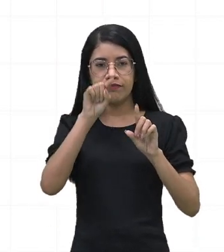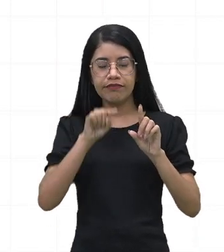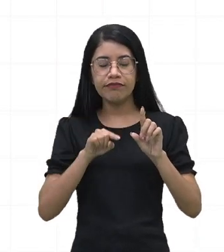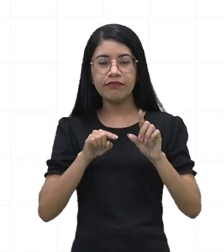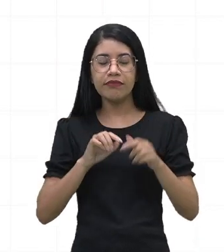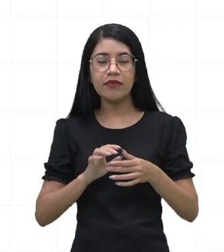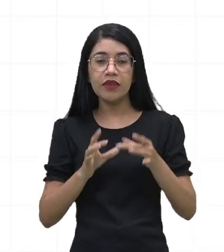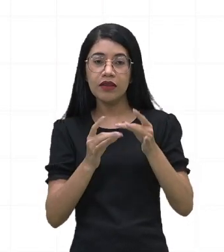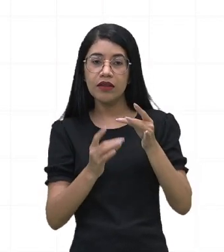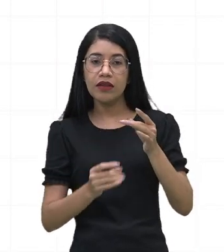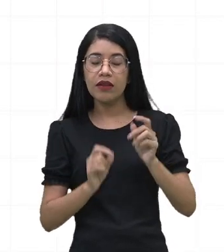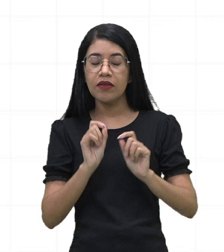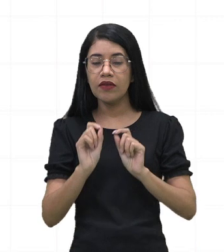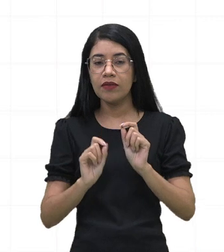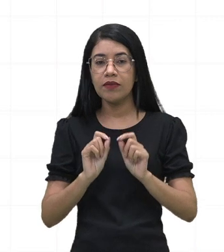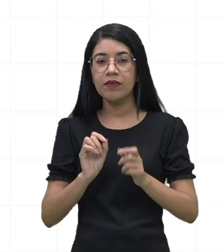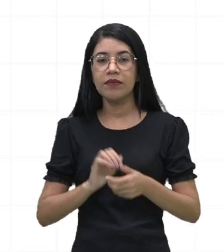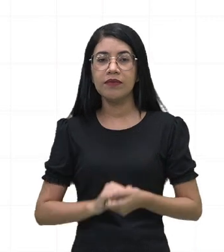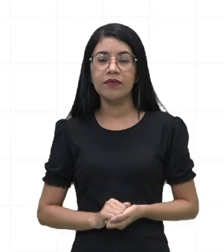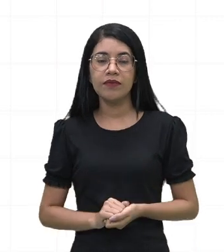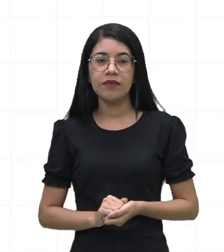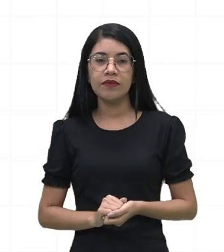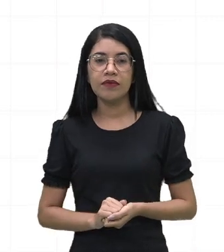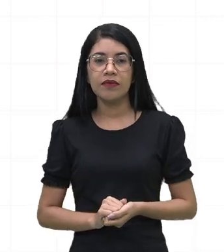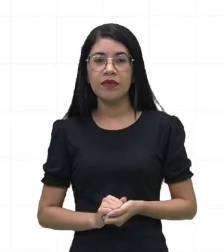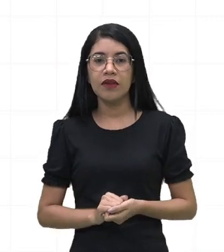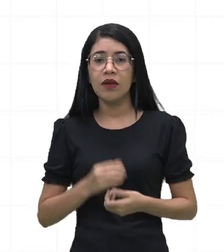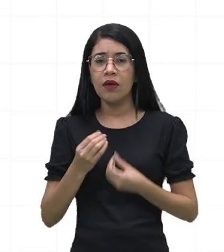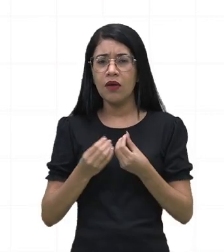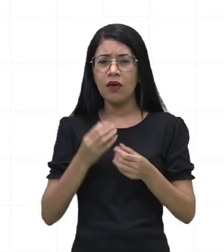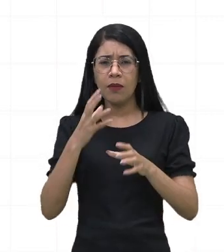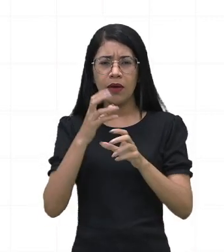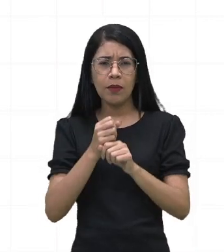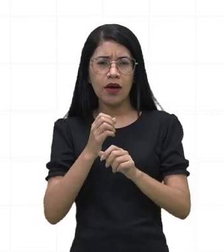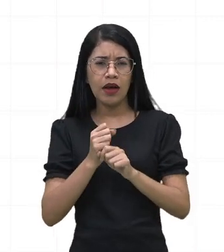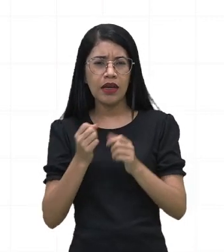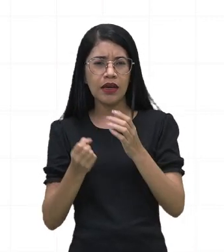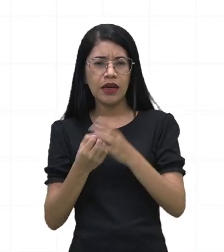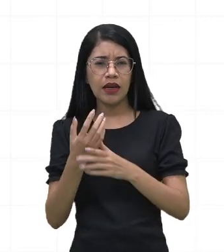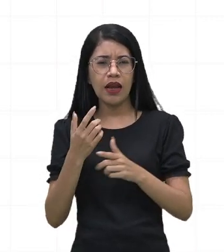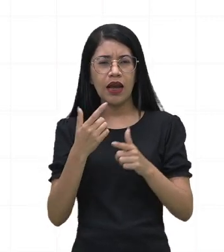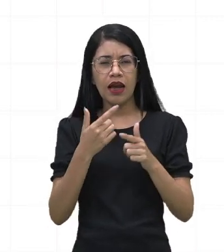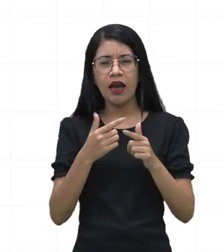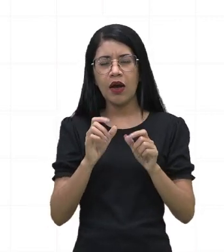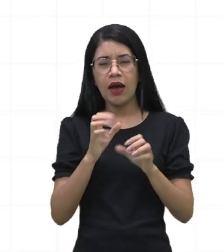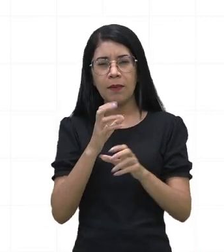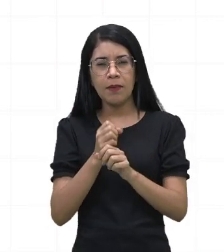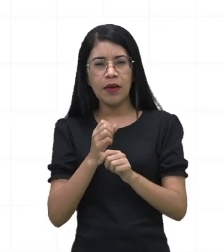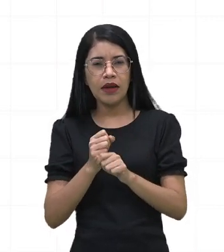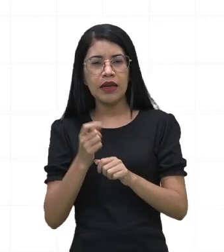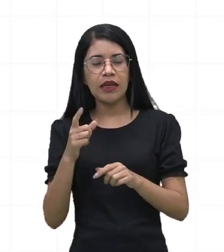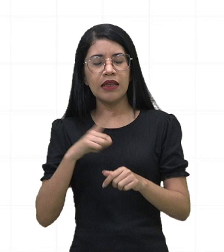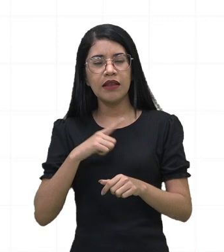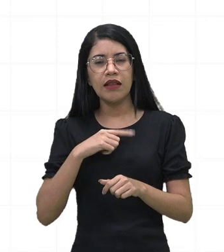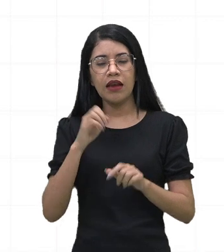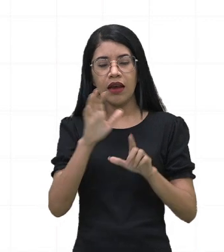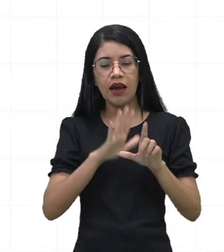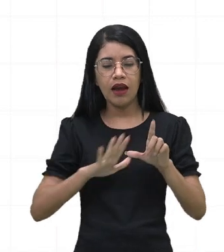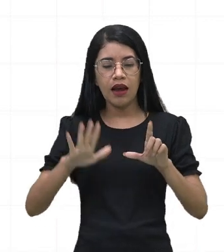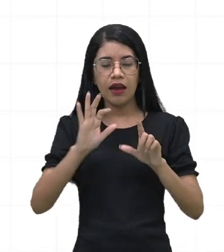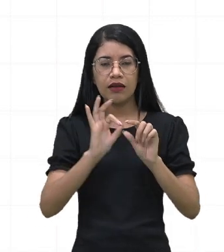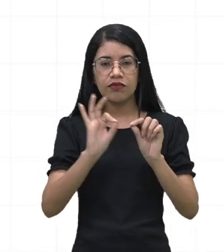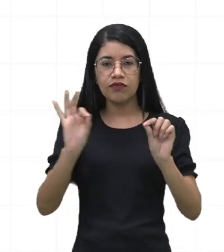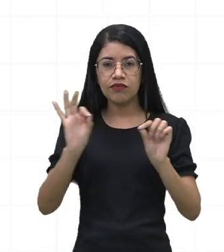O detalhamento da nossa aula 49 é resolução e elaboração de problemas que envolvam medidas de área de